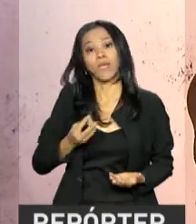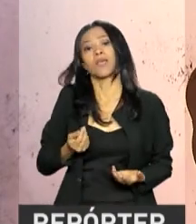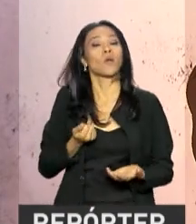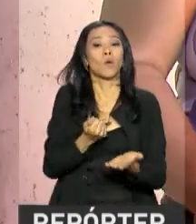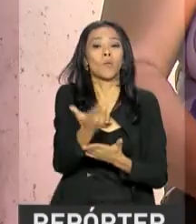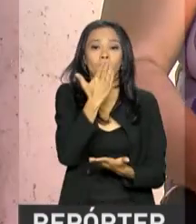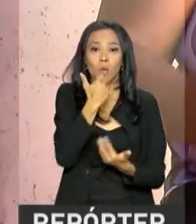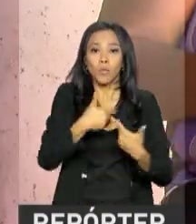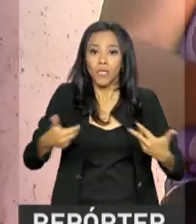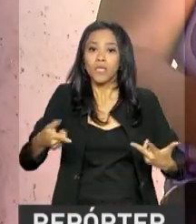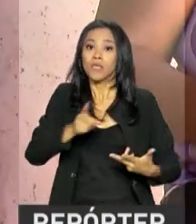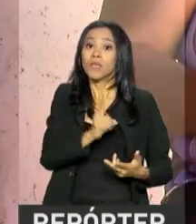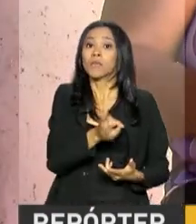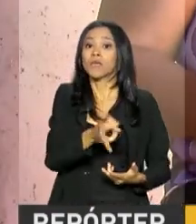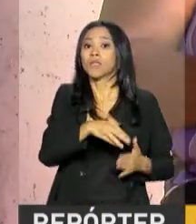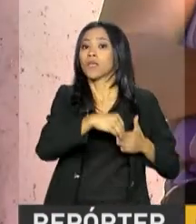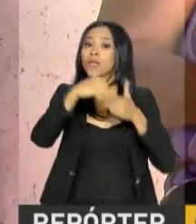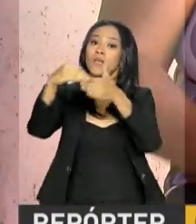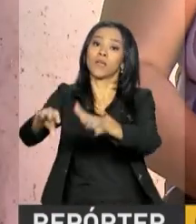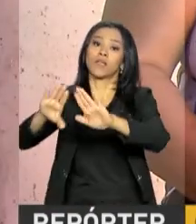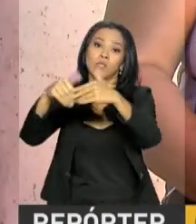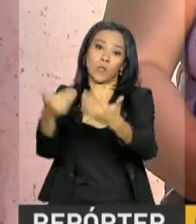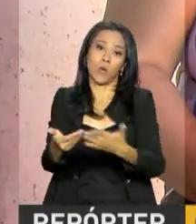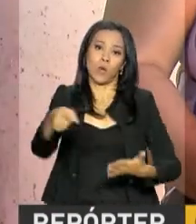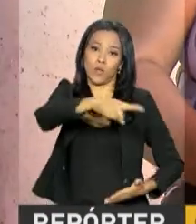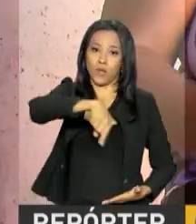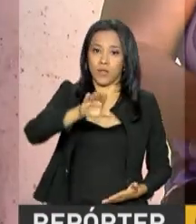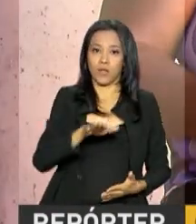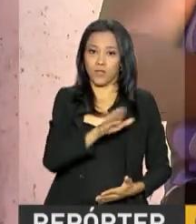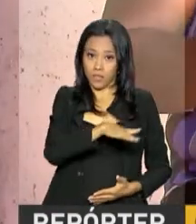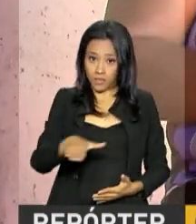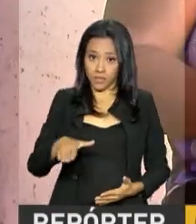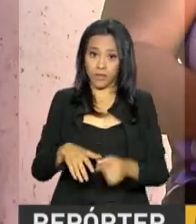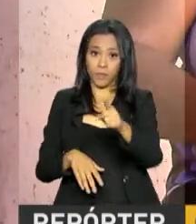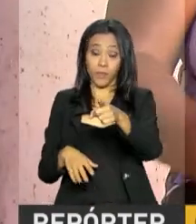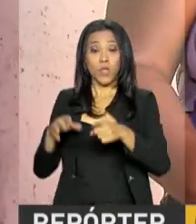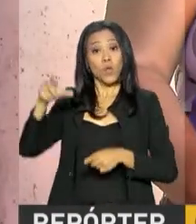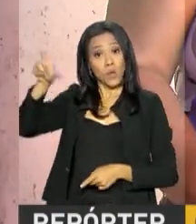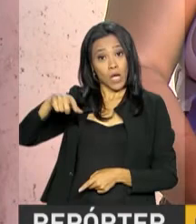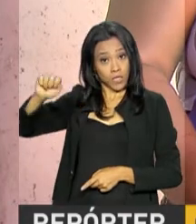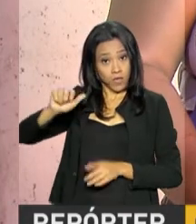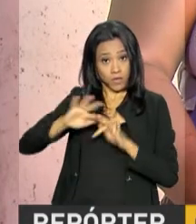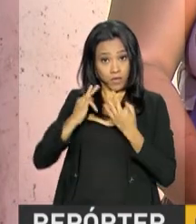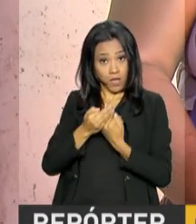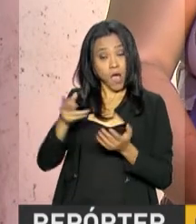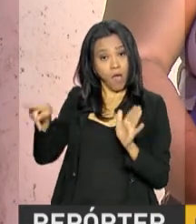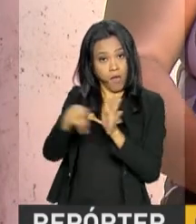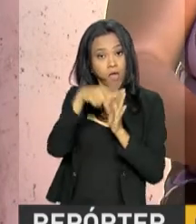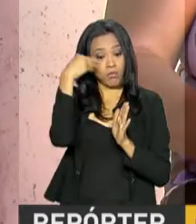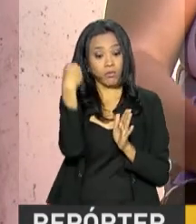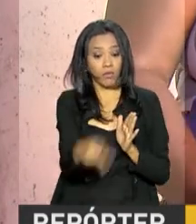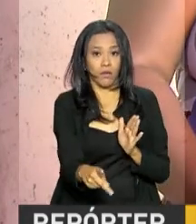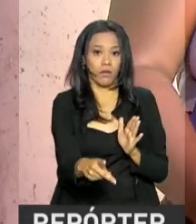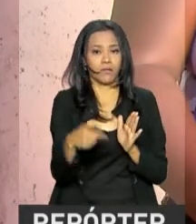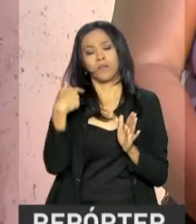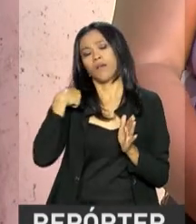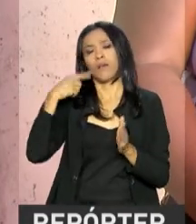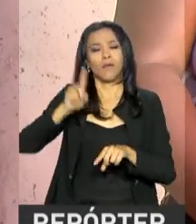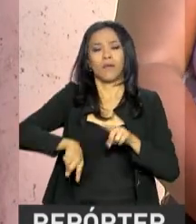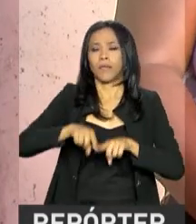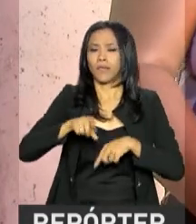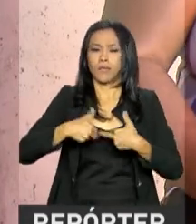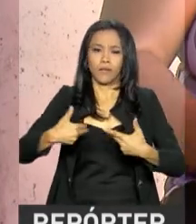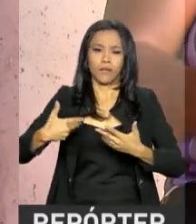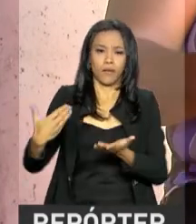escola o bolsa família é dos meus filhos eu aplico neles entendeu é material de escola